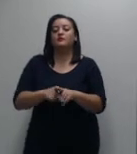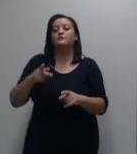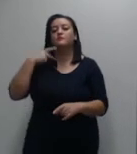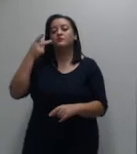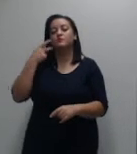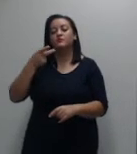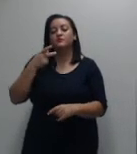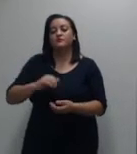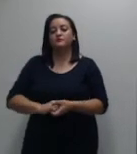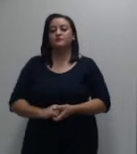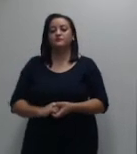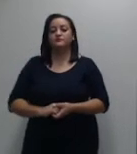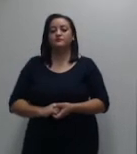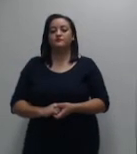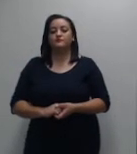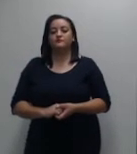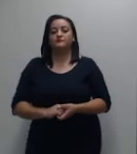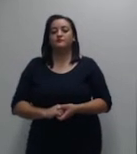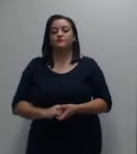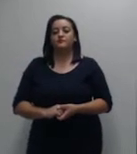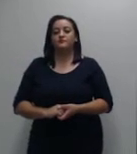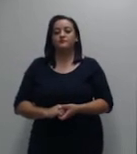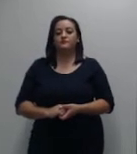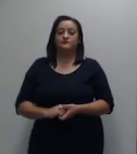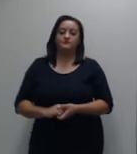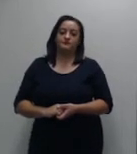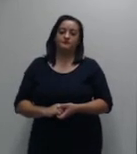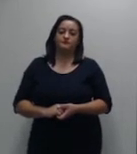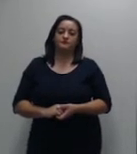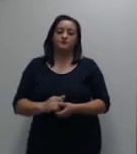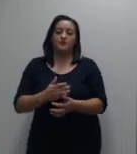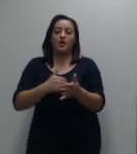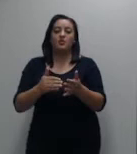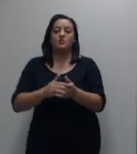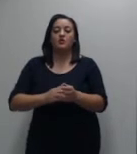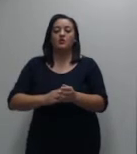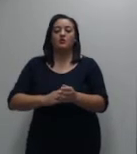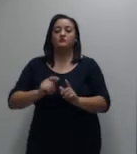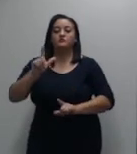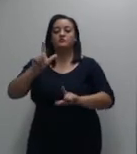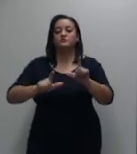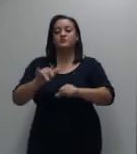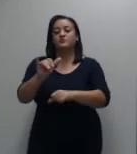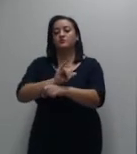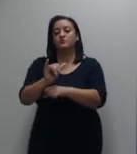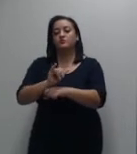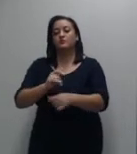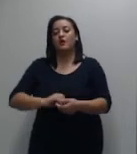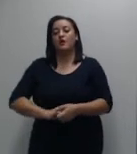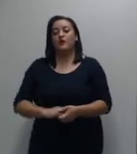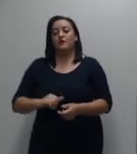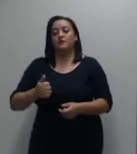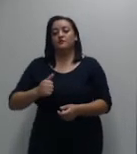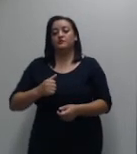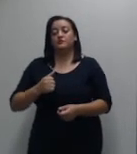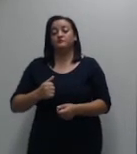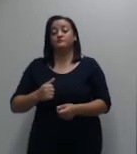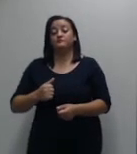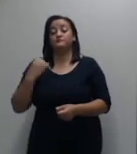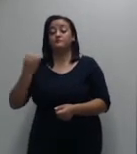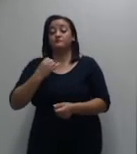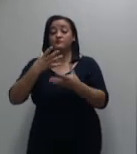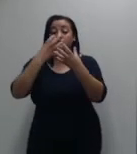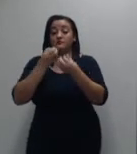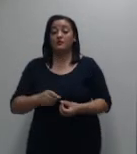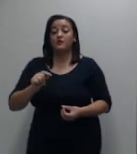República senhoras e senhores e senhoras pressionados que nos assistem e somente é necessário consignar que o